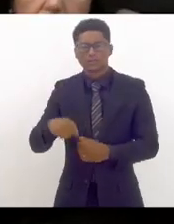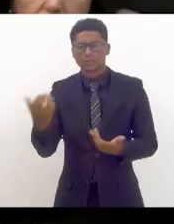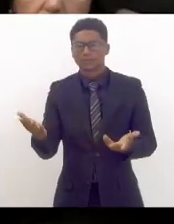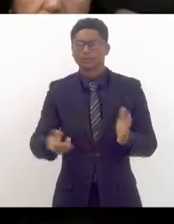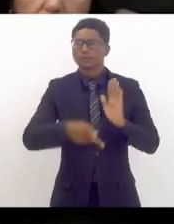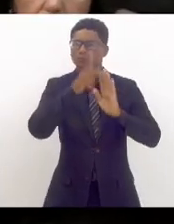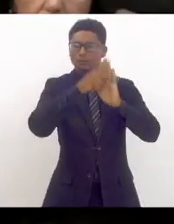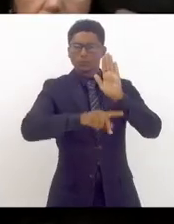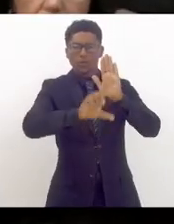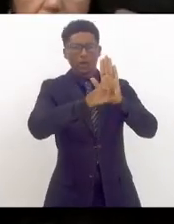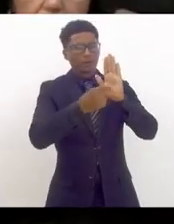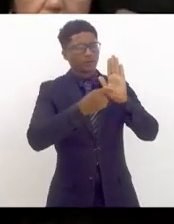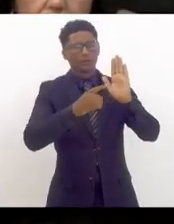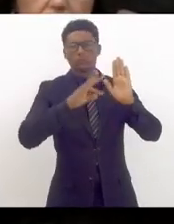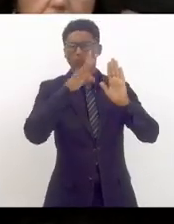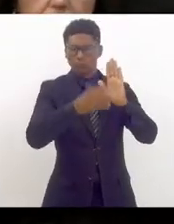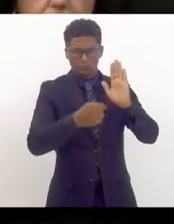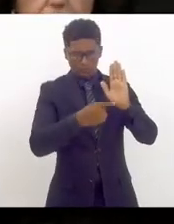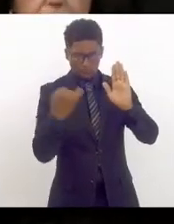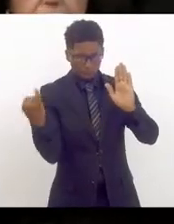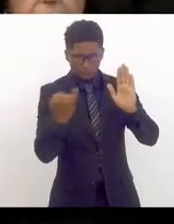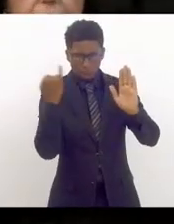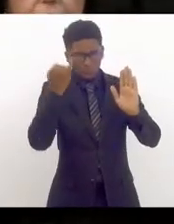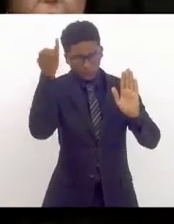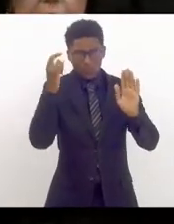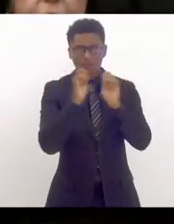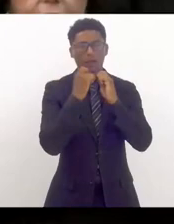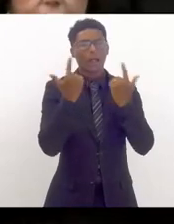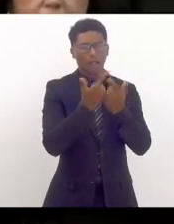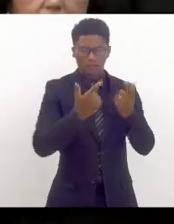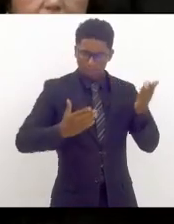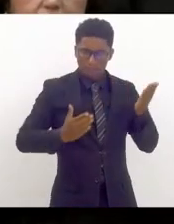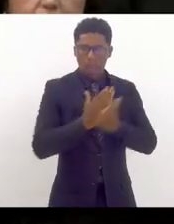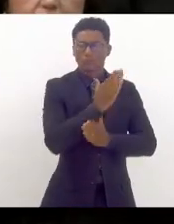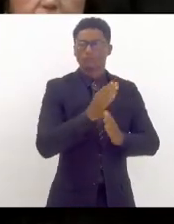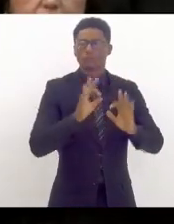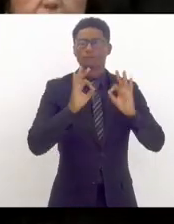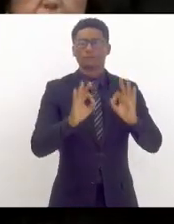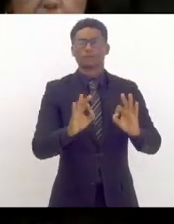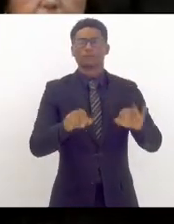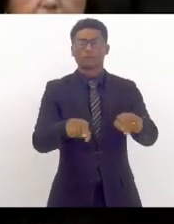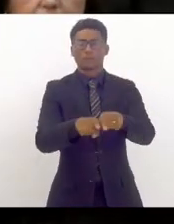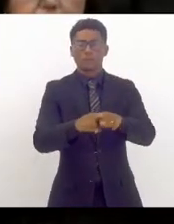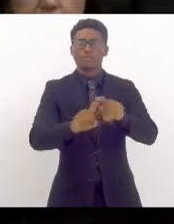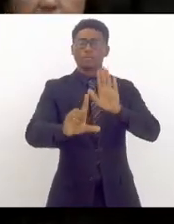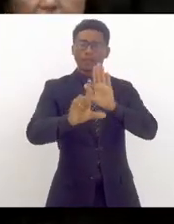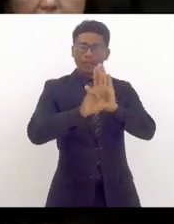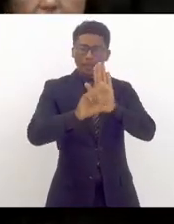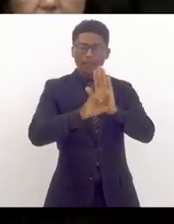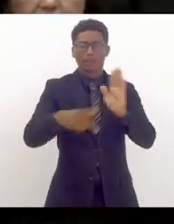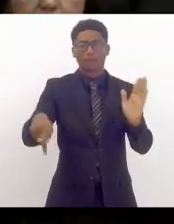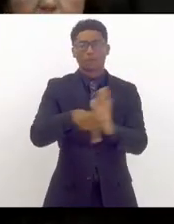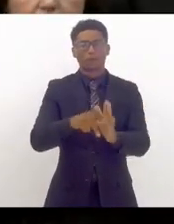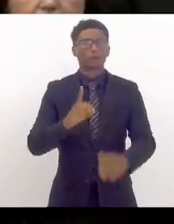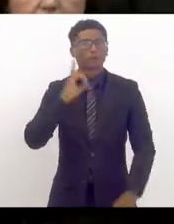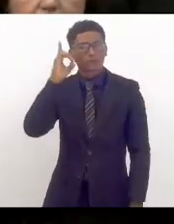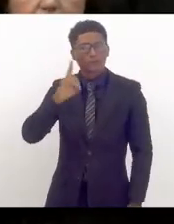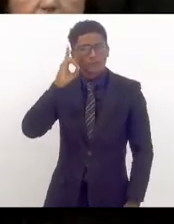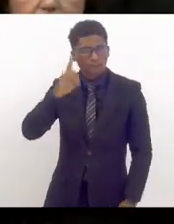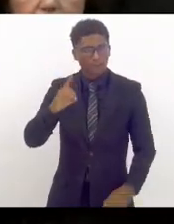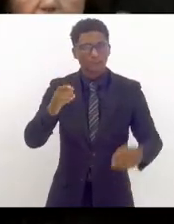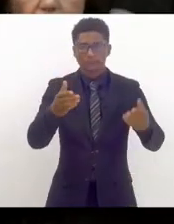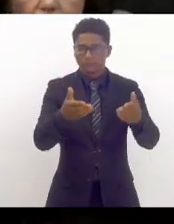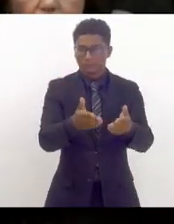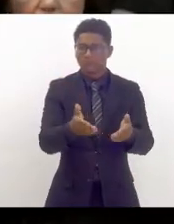do governador foram aprovados na Assembleia. Várias leis de deputadas e deputados minoritários aqui